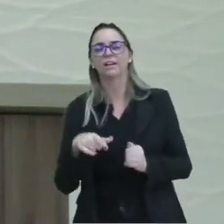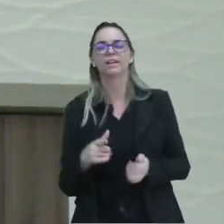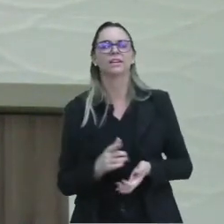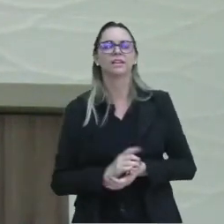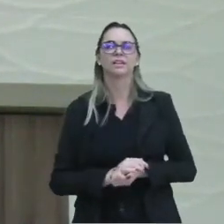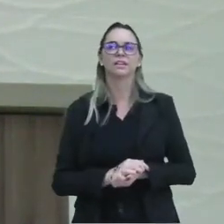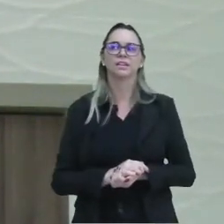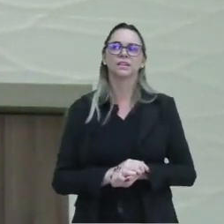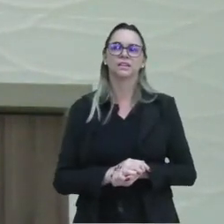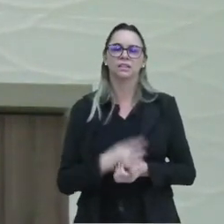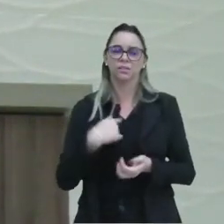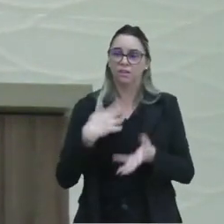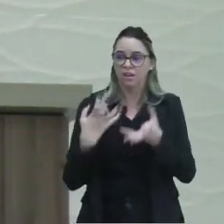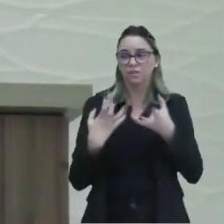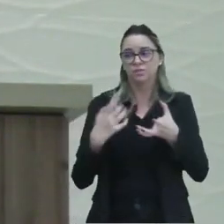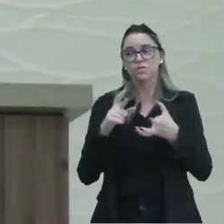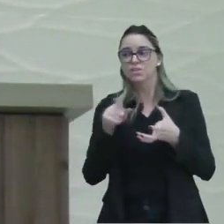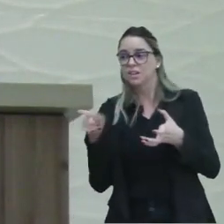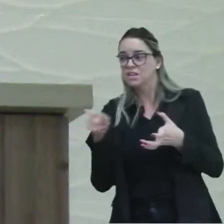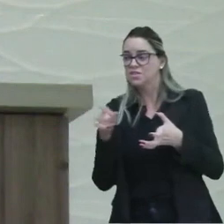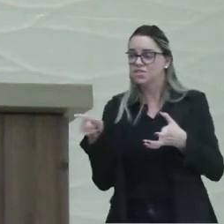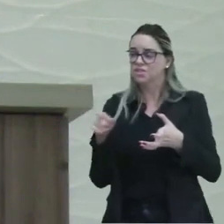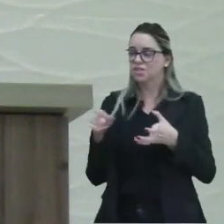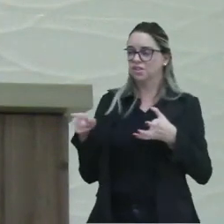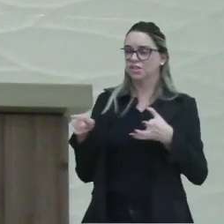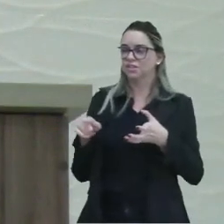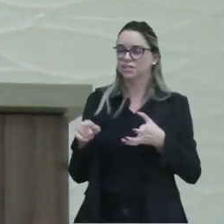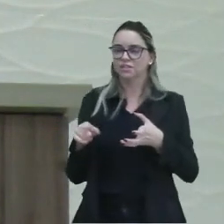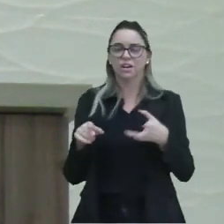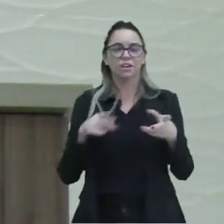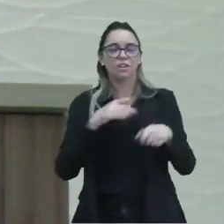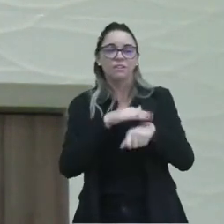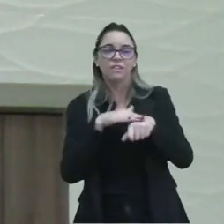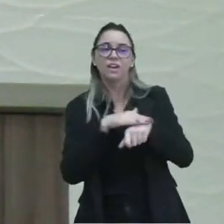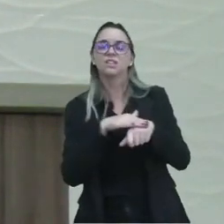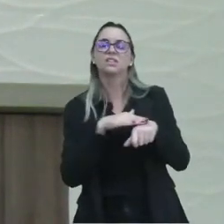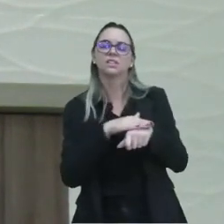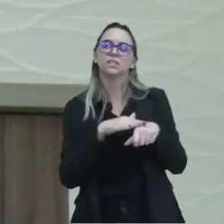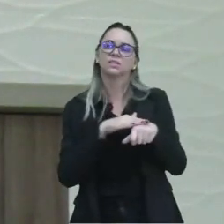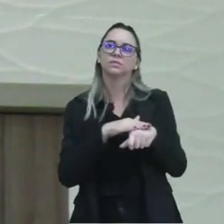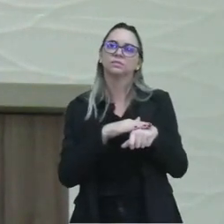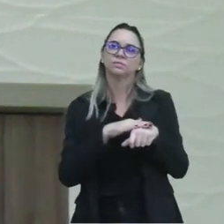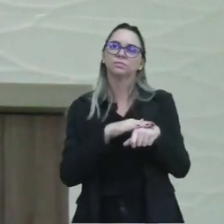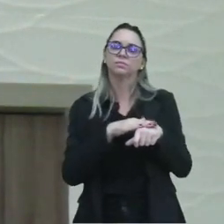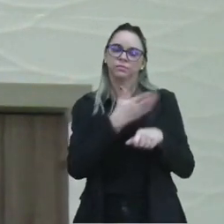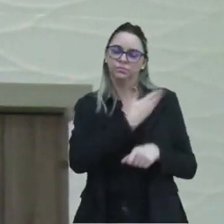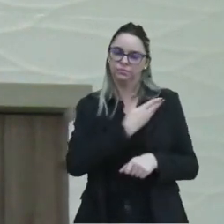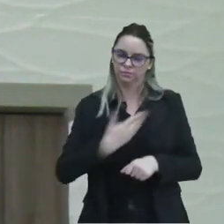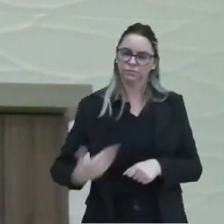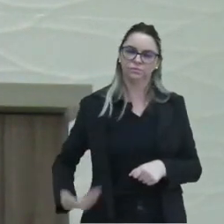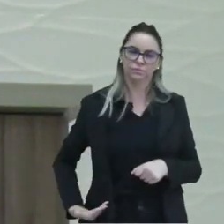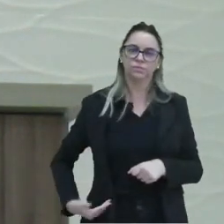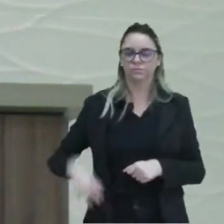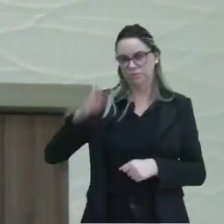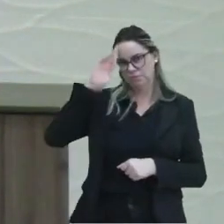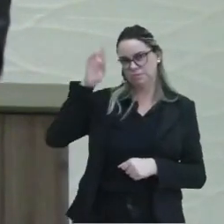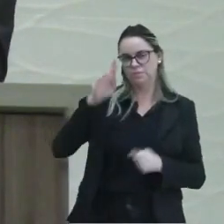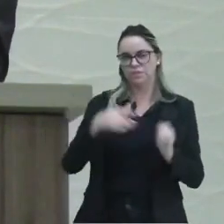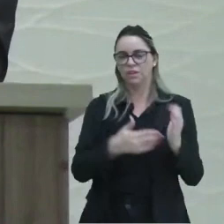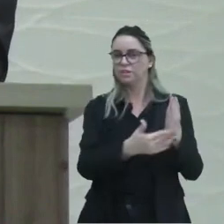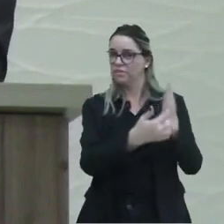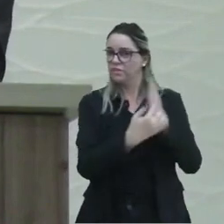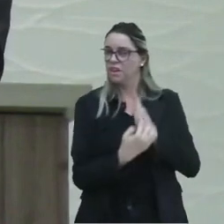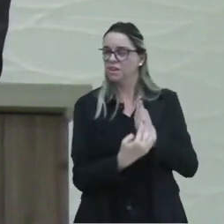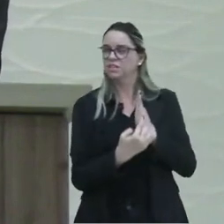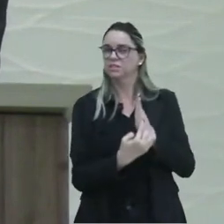que vocês mandem, falem com a gestão, para mandar a prestação de conta para